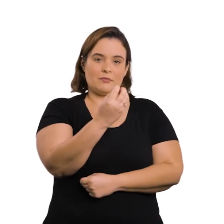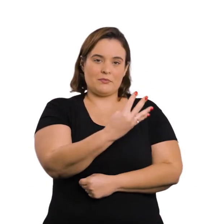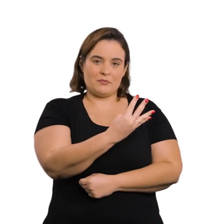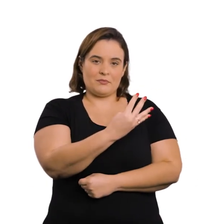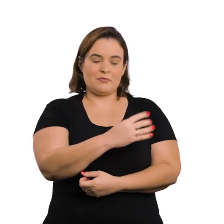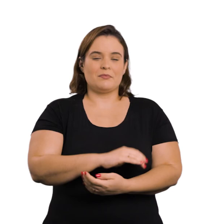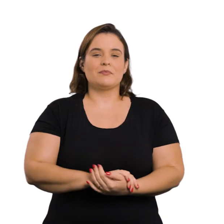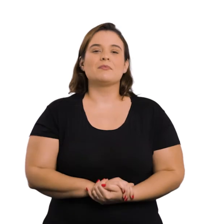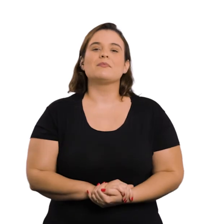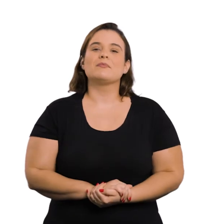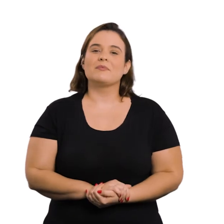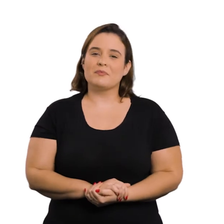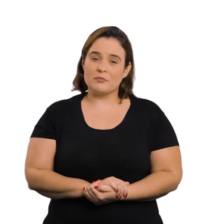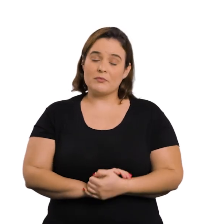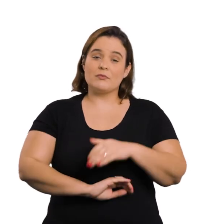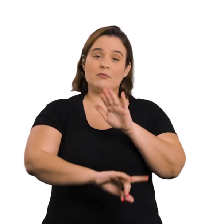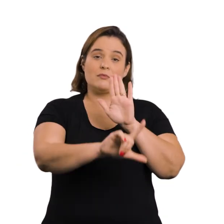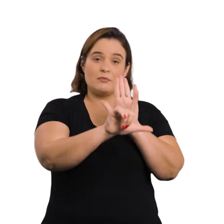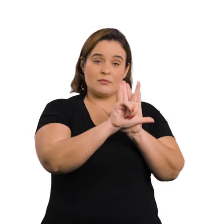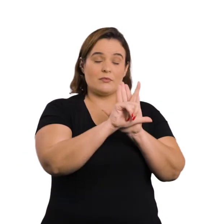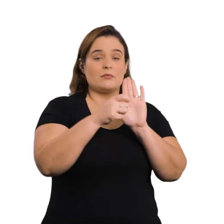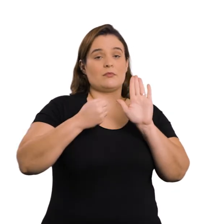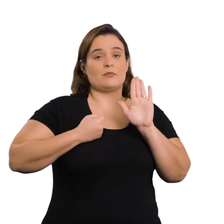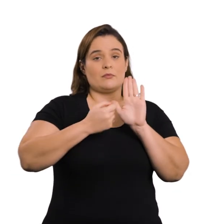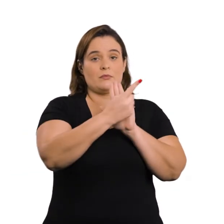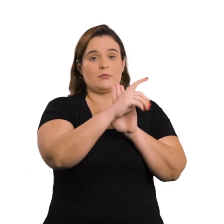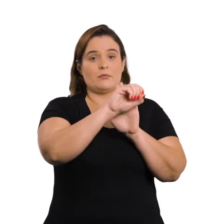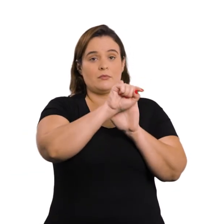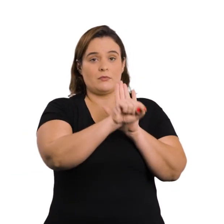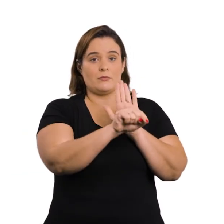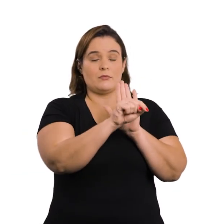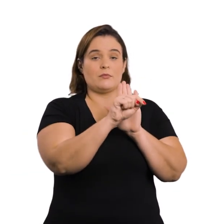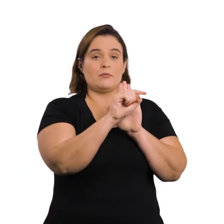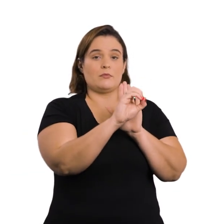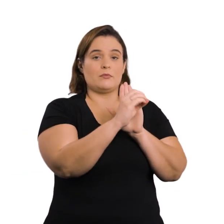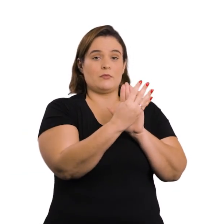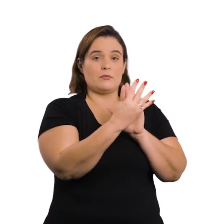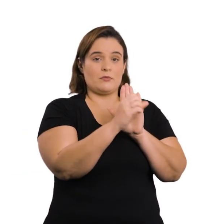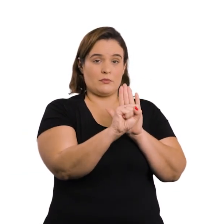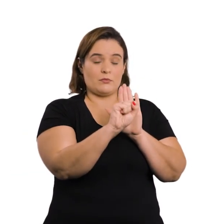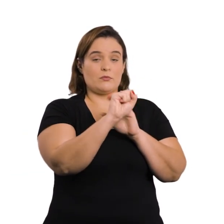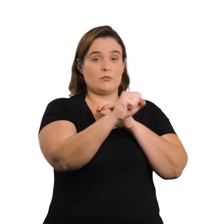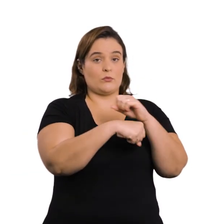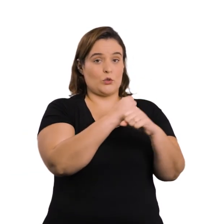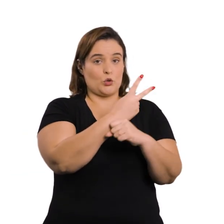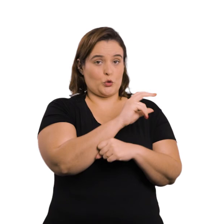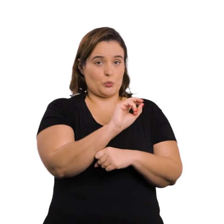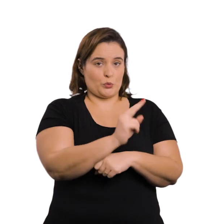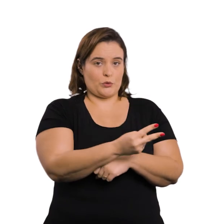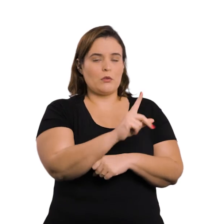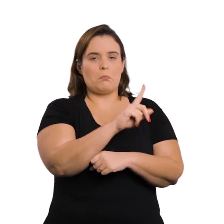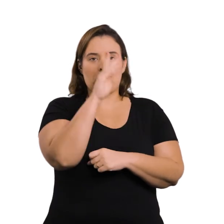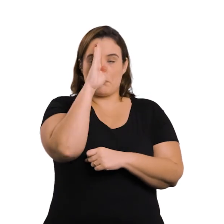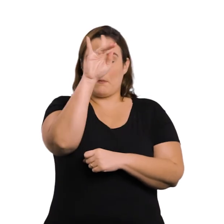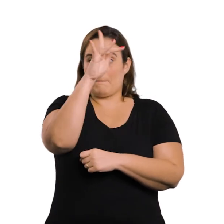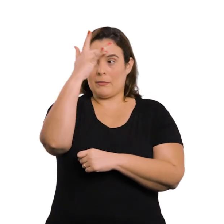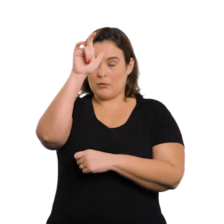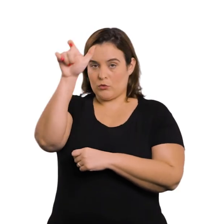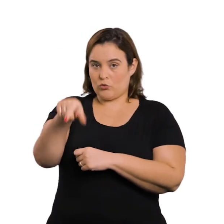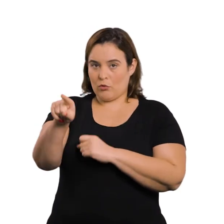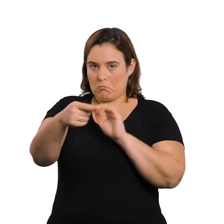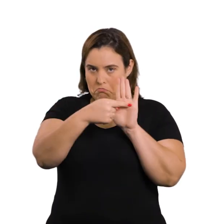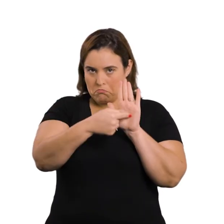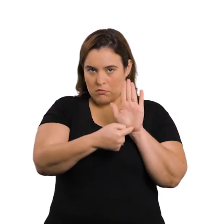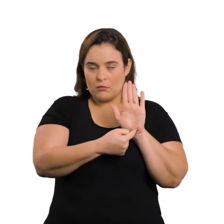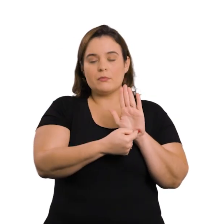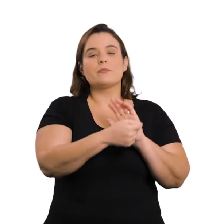5.296 de 2004. Regulamenta as leis número 10.048 de 2000, que dá prioridade de atendimento às